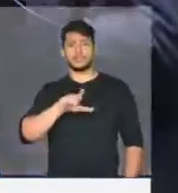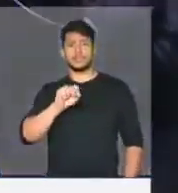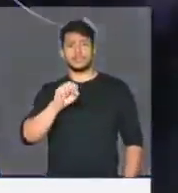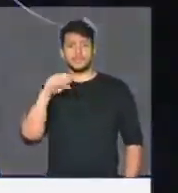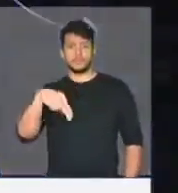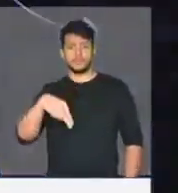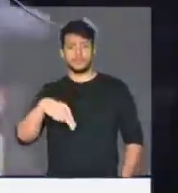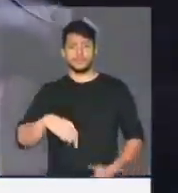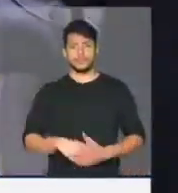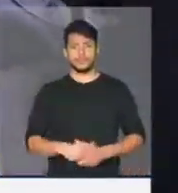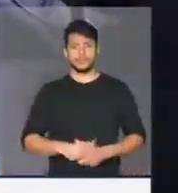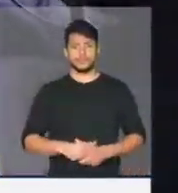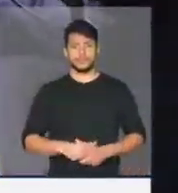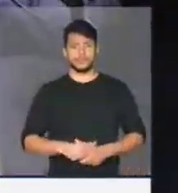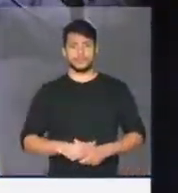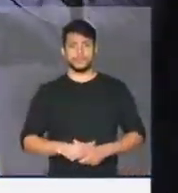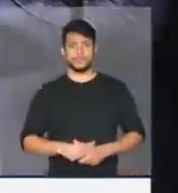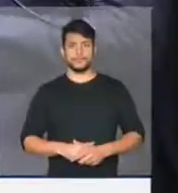federais,